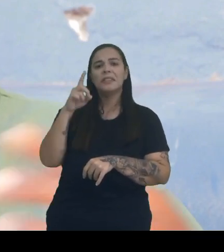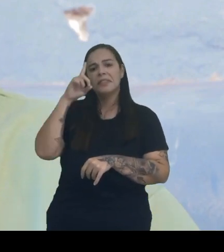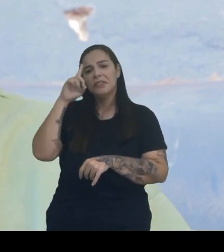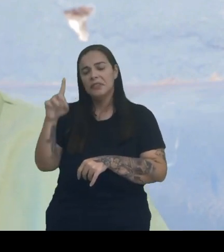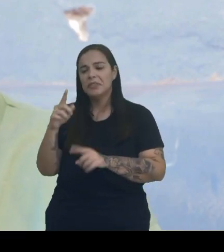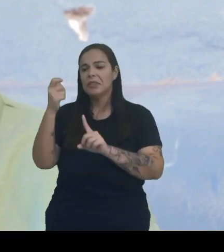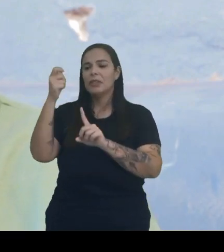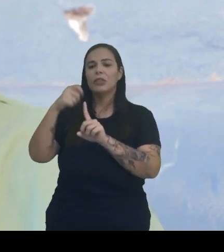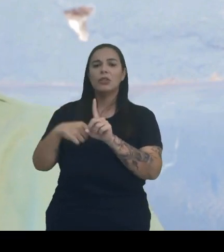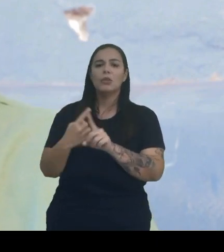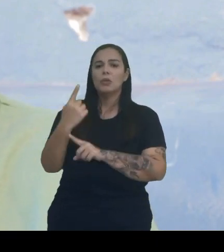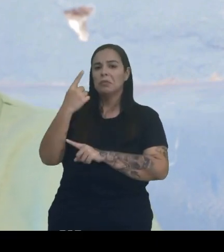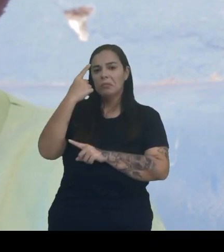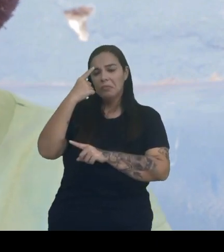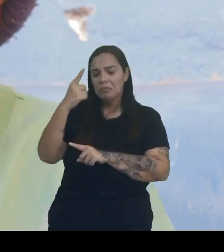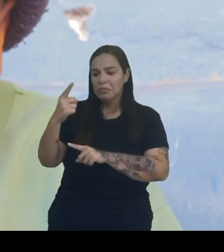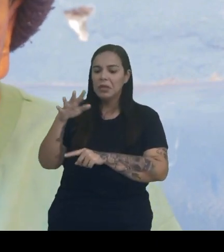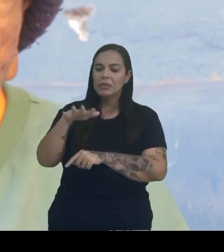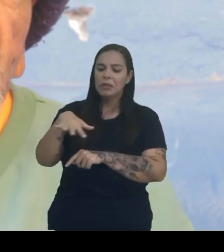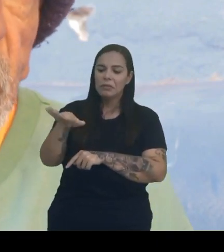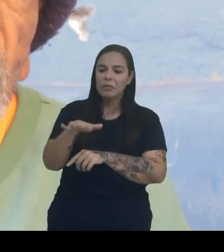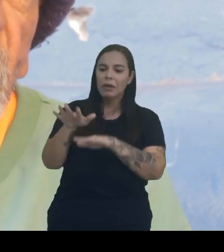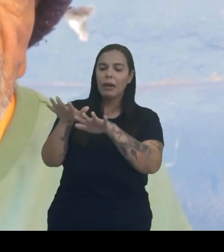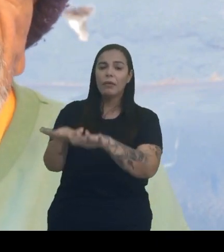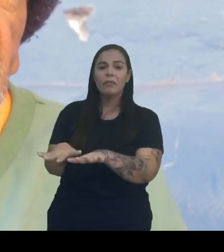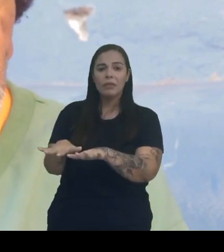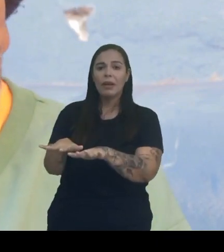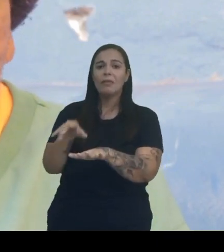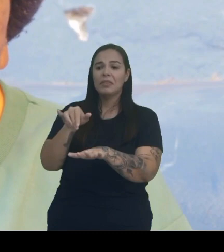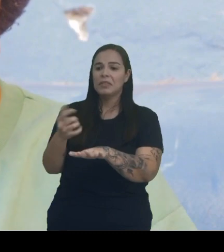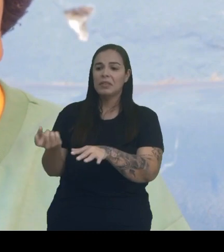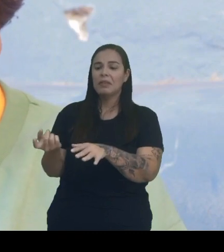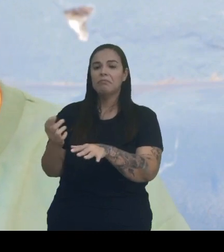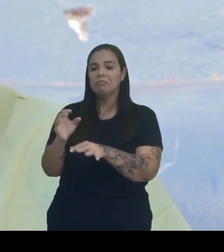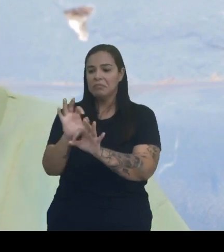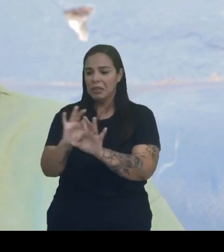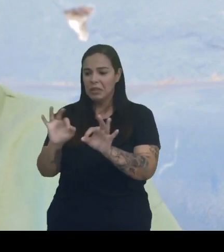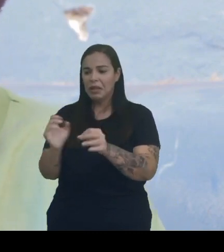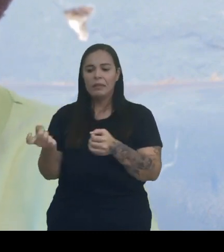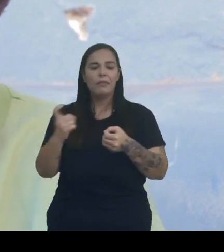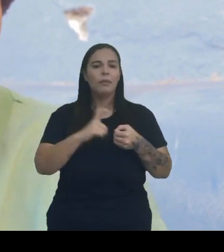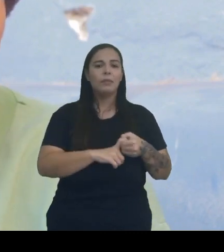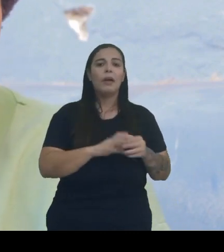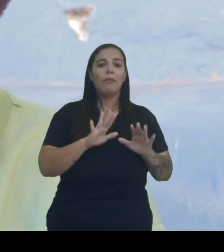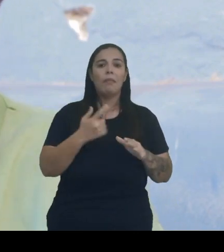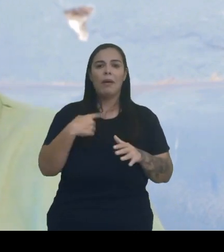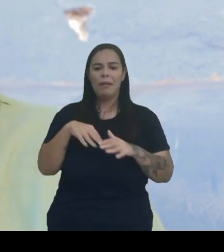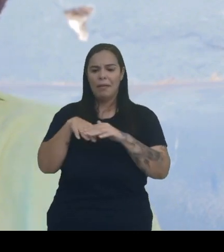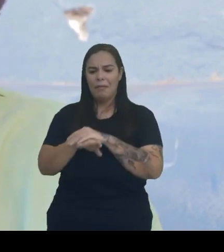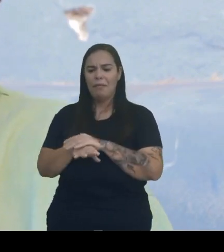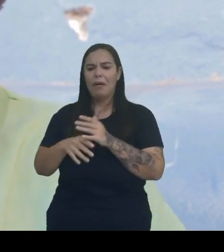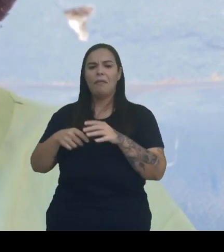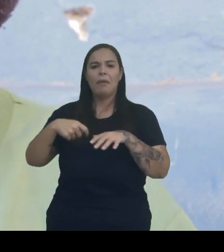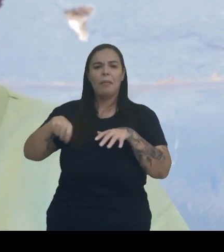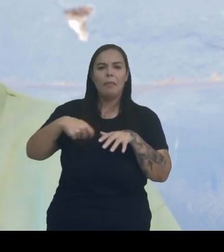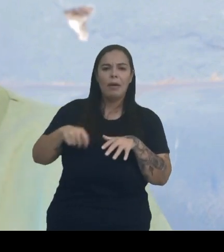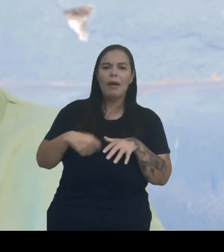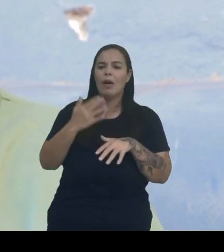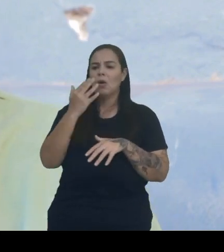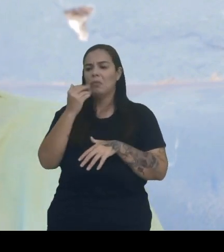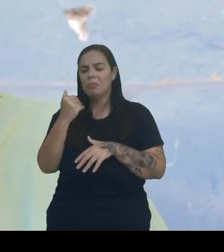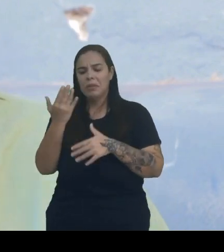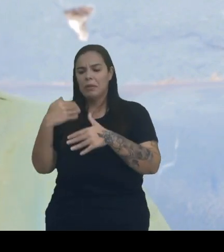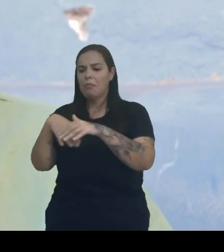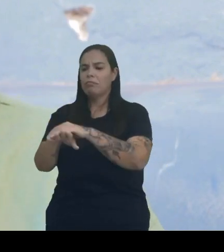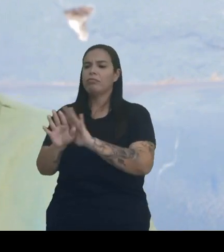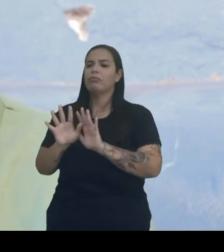ficava lá 15 dias, ficava um mês, aí depois que, se não tivesse nada, eles iam, pescavam lá 2 ou 3 dias e iam embora. Levava panela, levava frigideira,